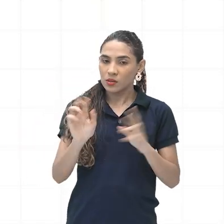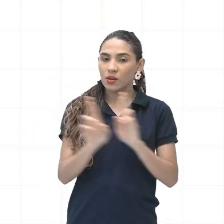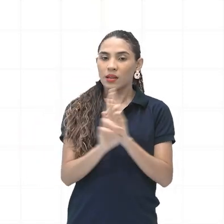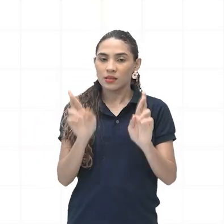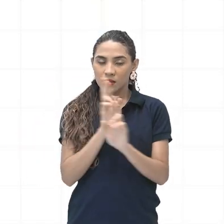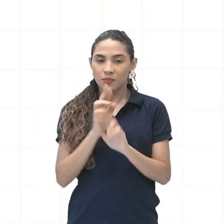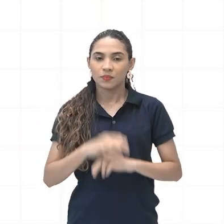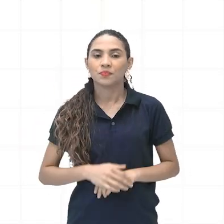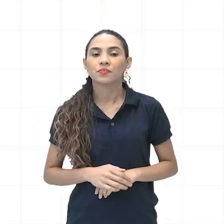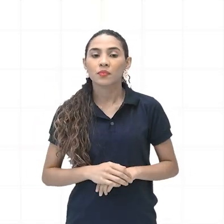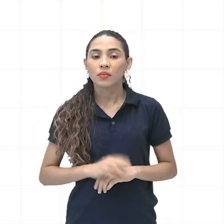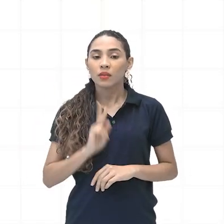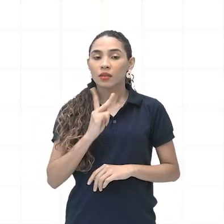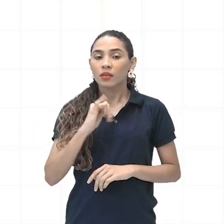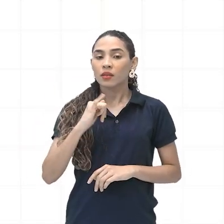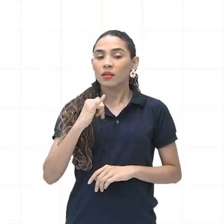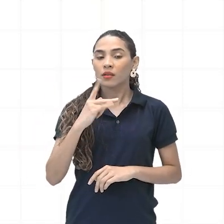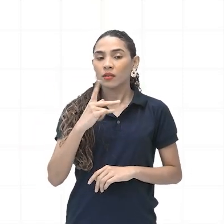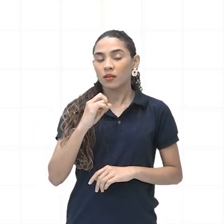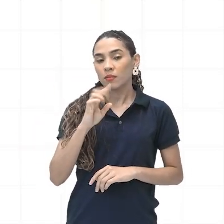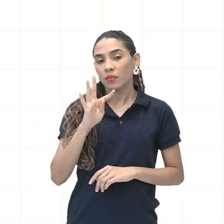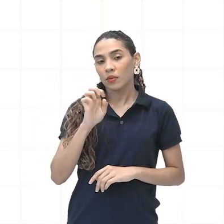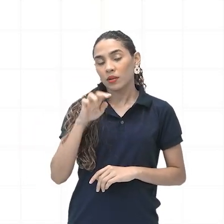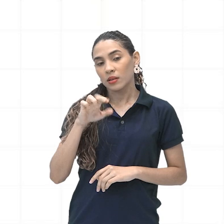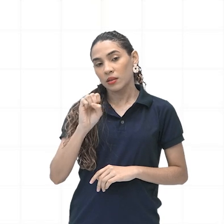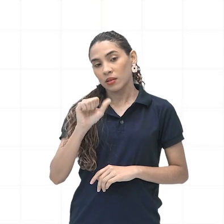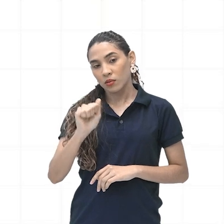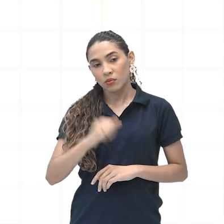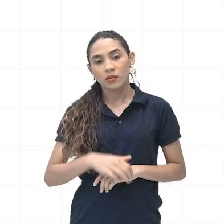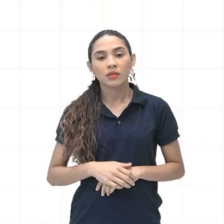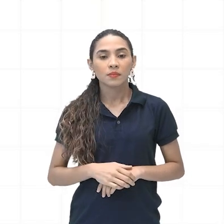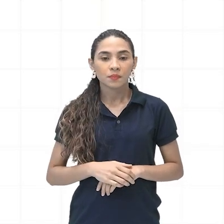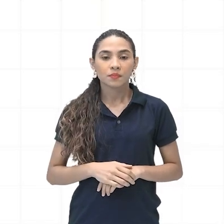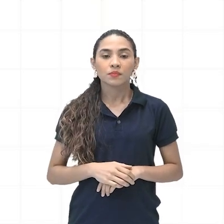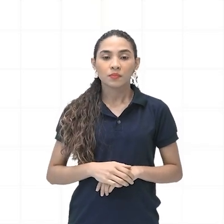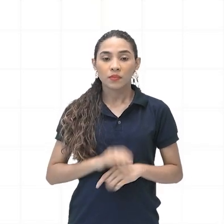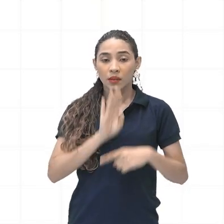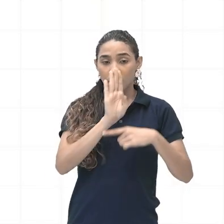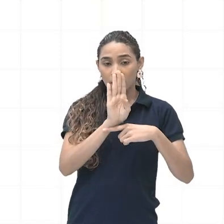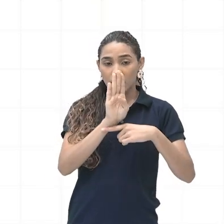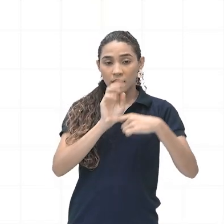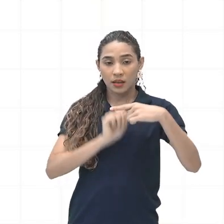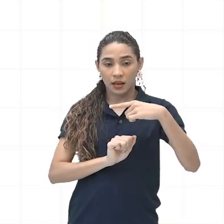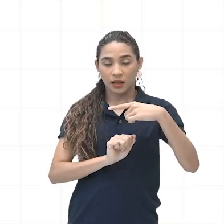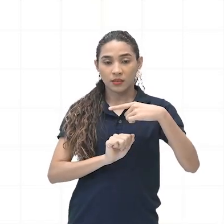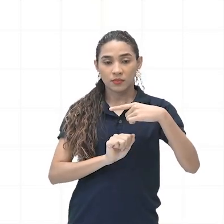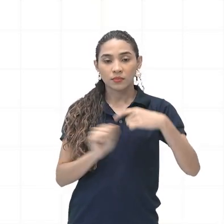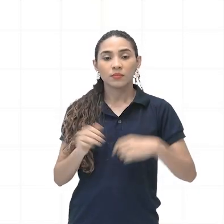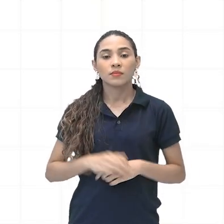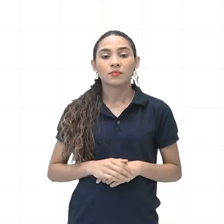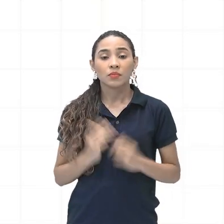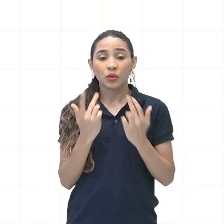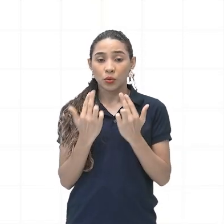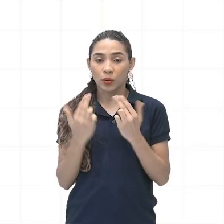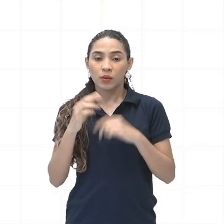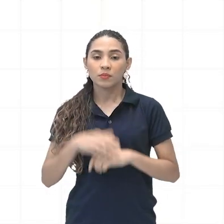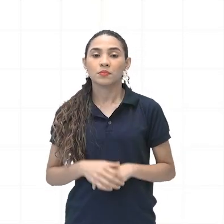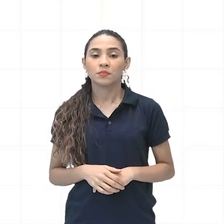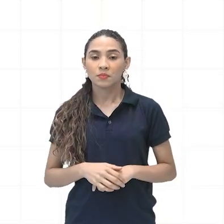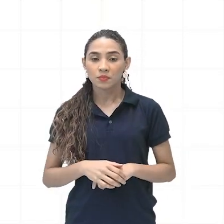relação. A hipotenusa do menor está para a do maior, assim